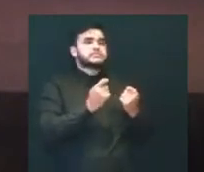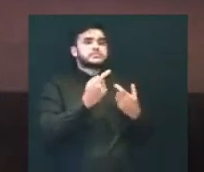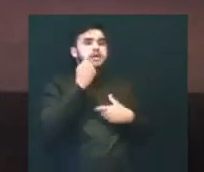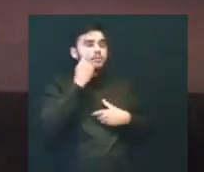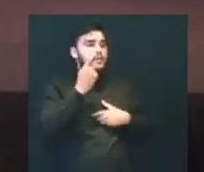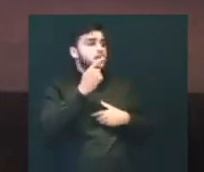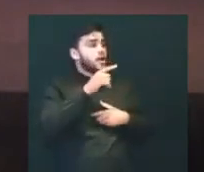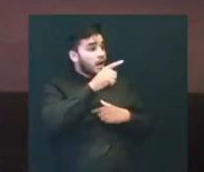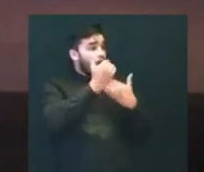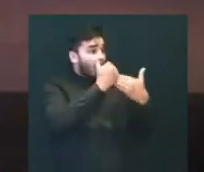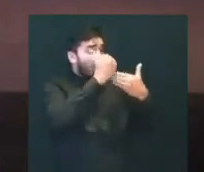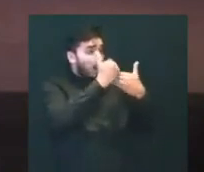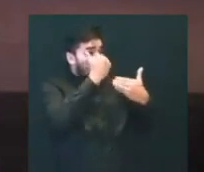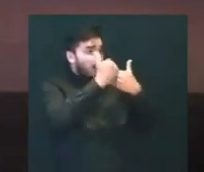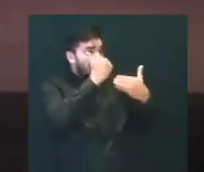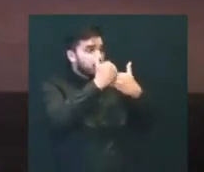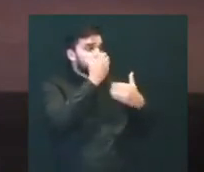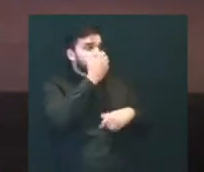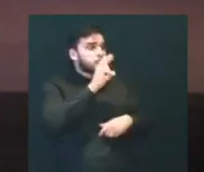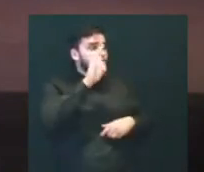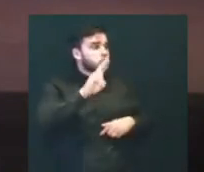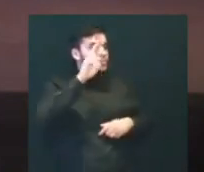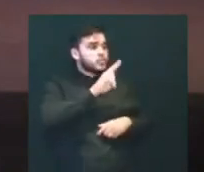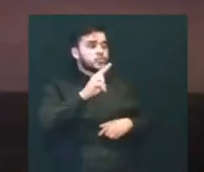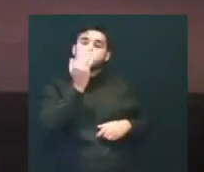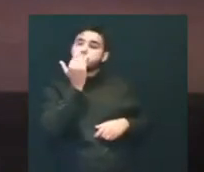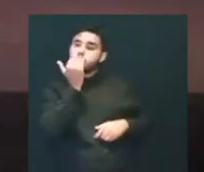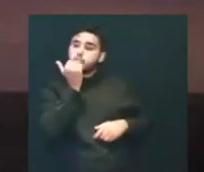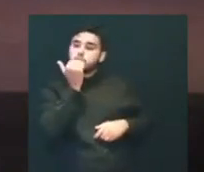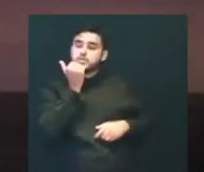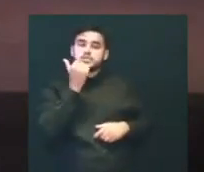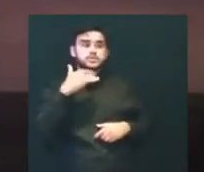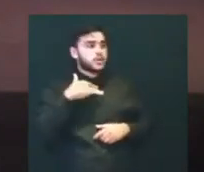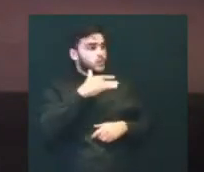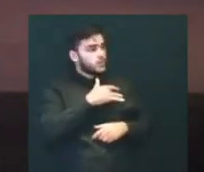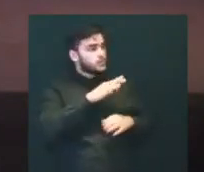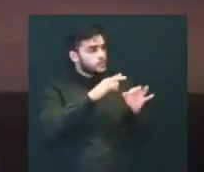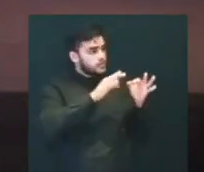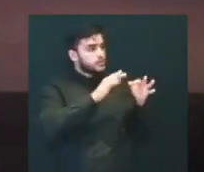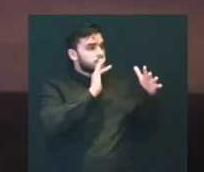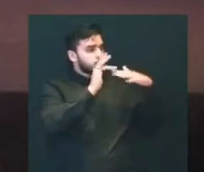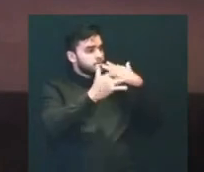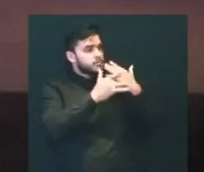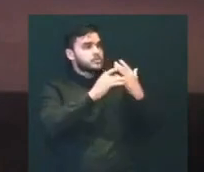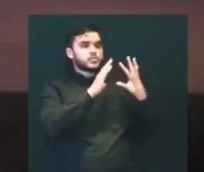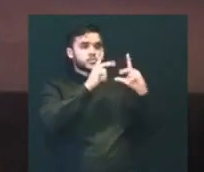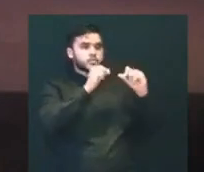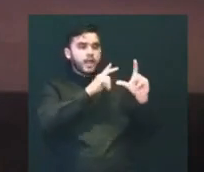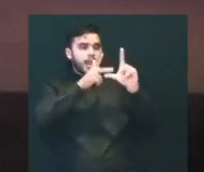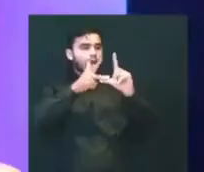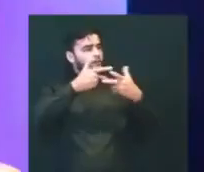aqueles alimentos que estão ao seu alcance, utilizá-los ao seu favor, né? Como, por exemplo, seguindo a sua rede social, vendo suas